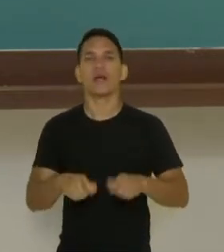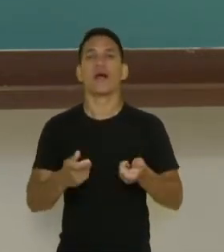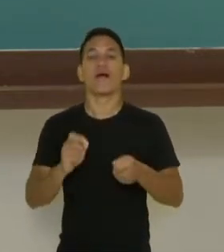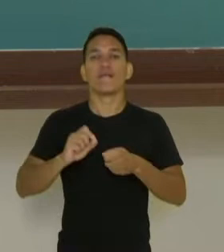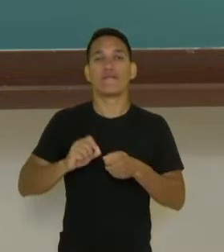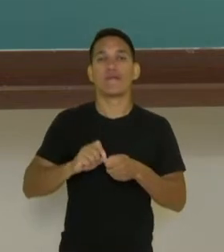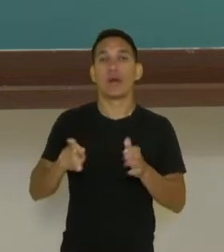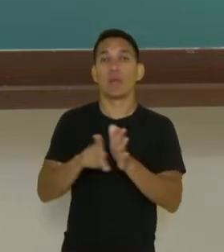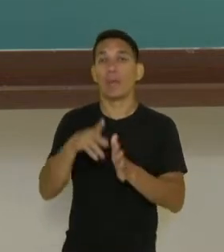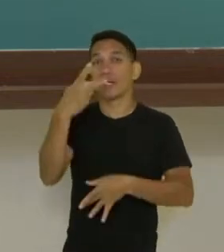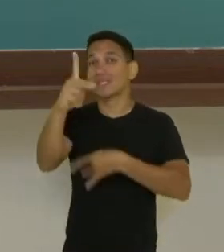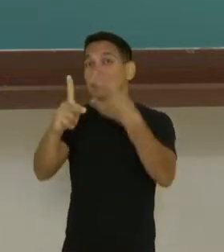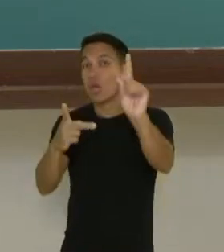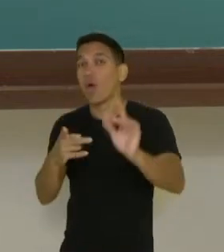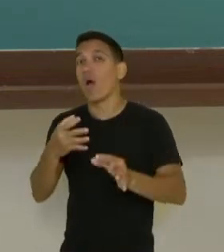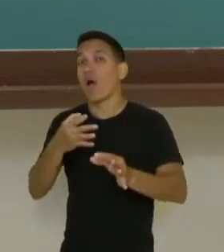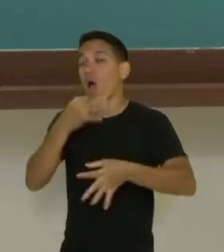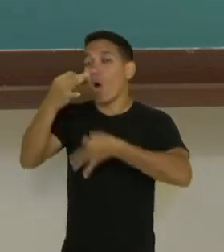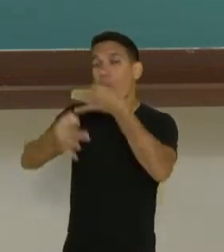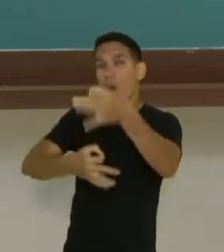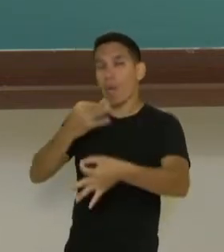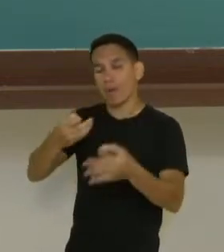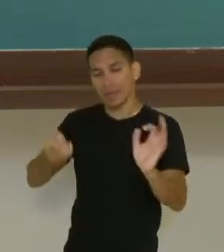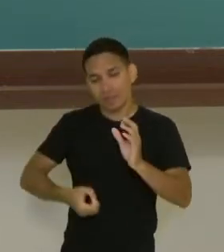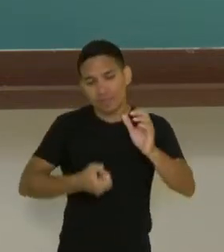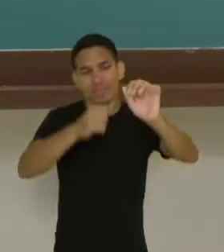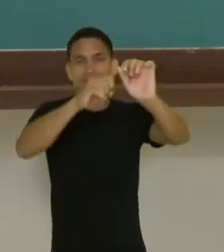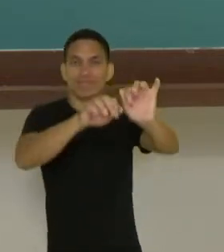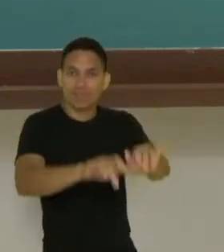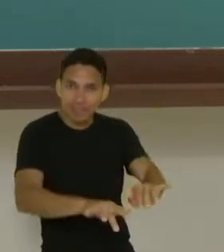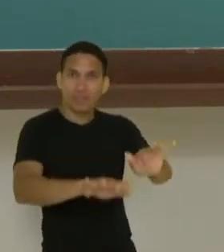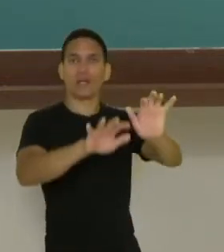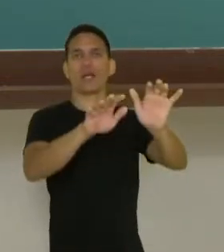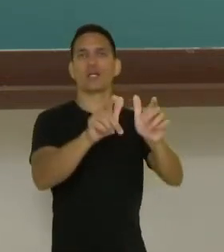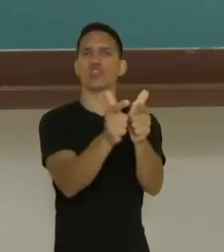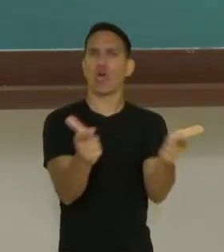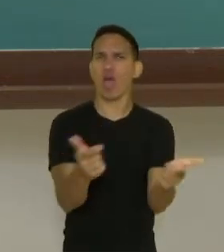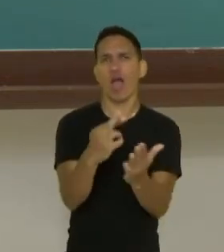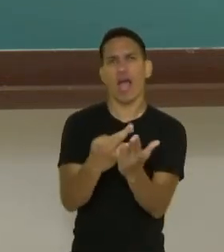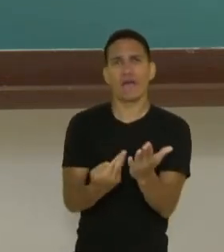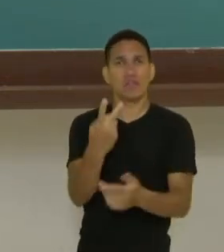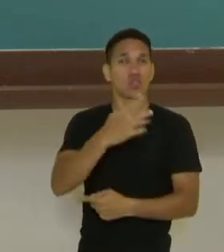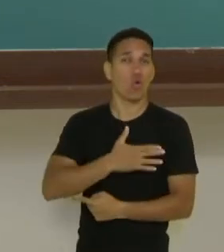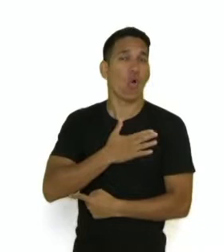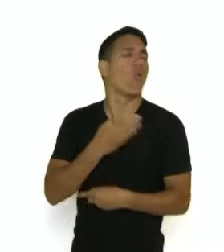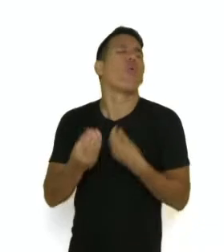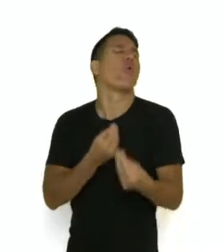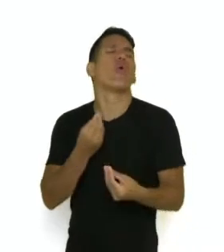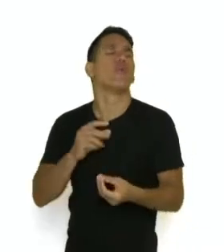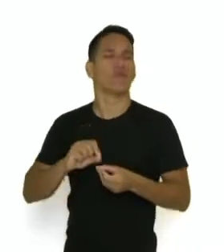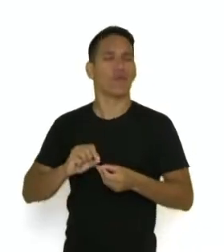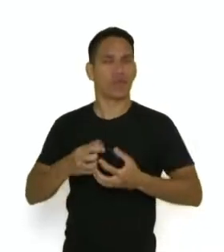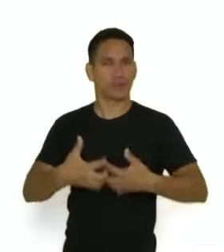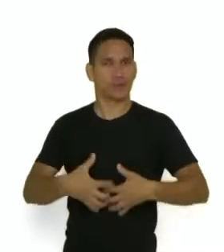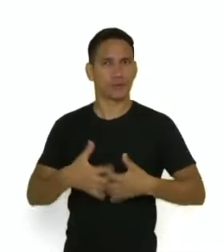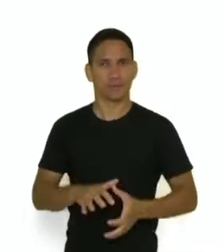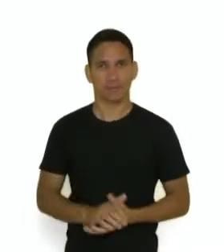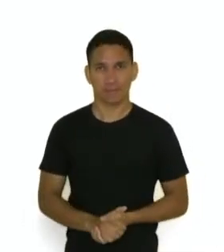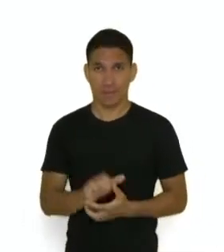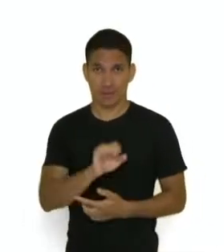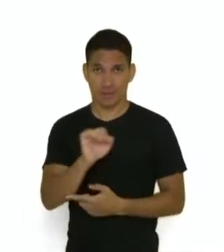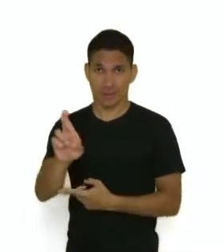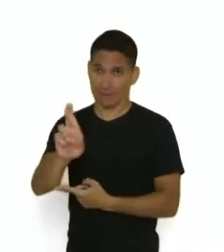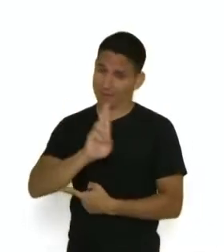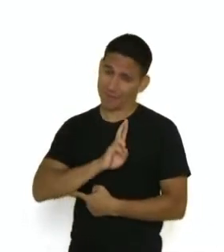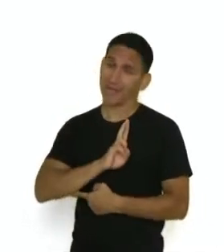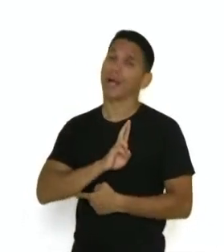publicar a tua opinião naquele jornal, naquela revista que você gosta. Vamos ver como é que isso acontece? Se a resposta for